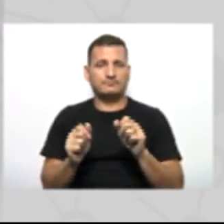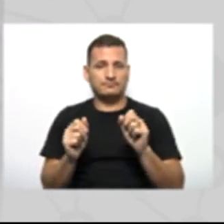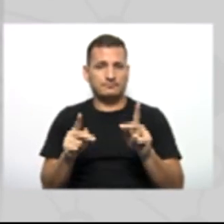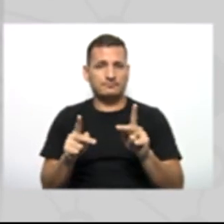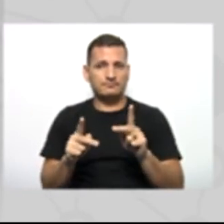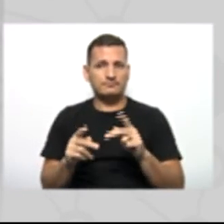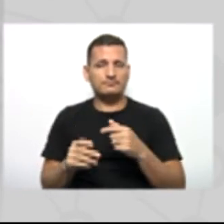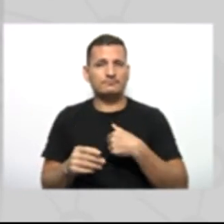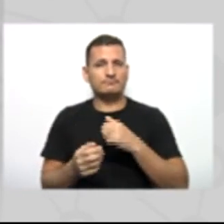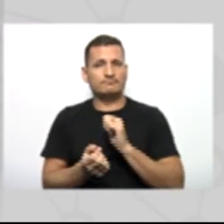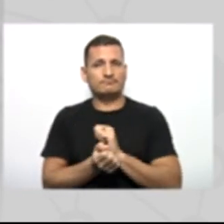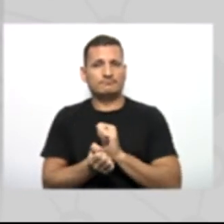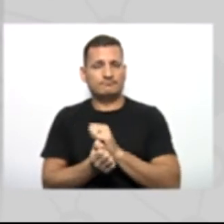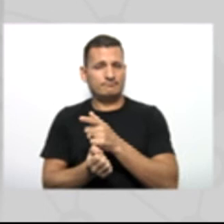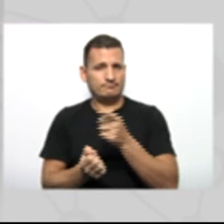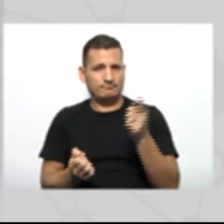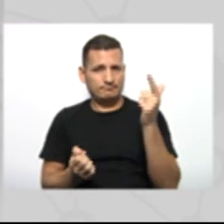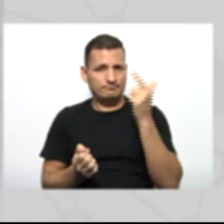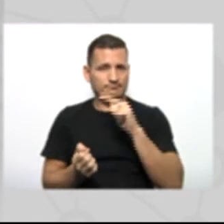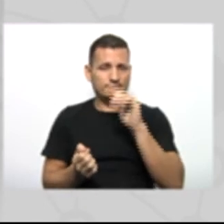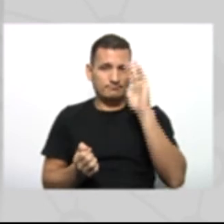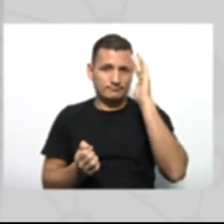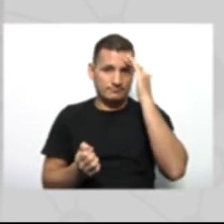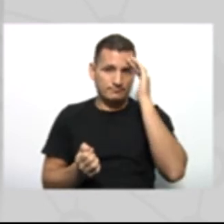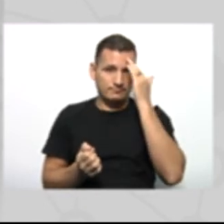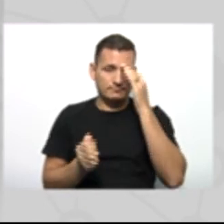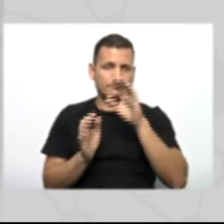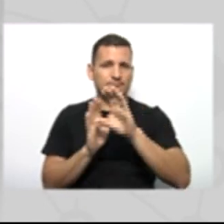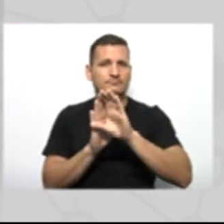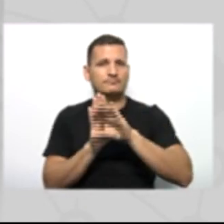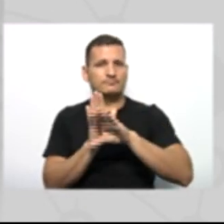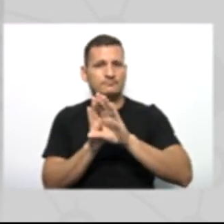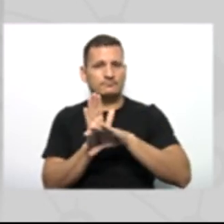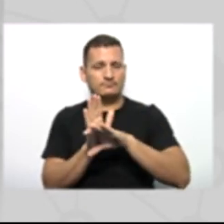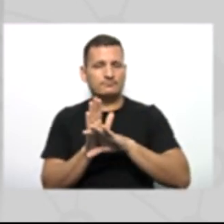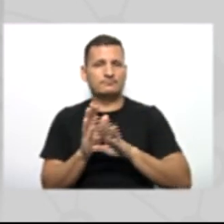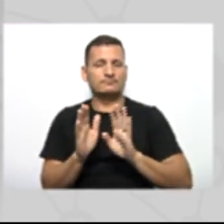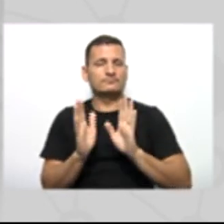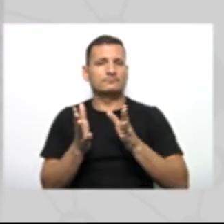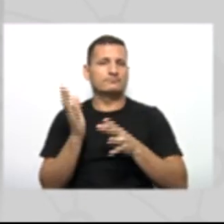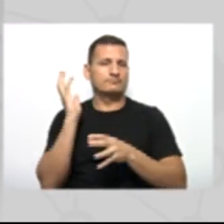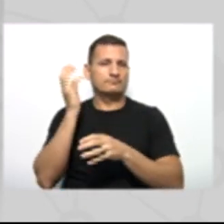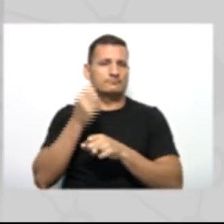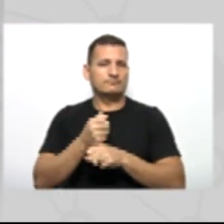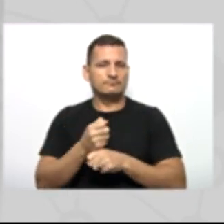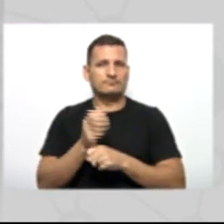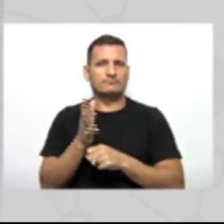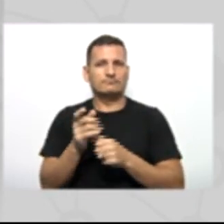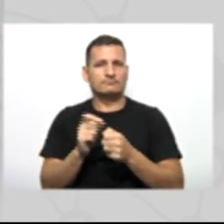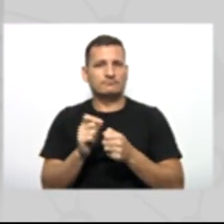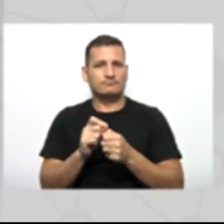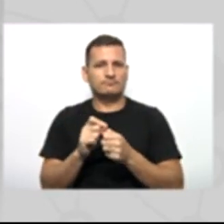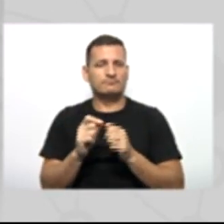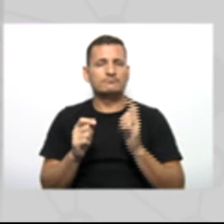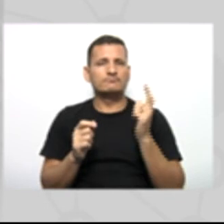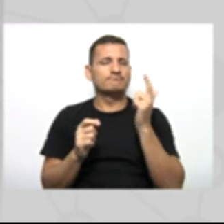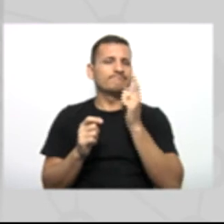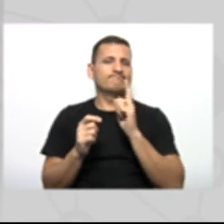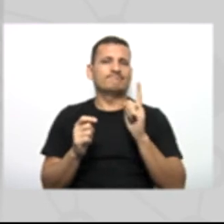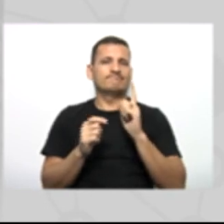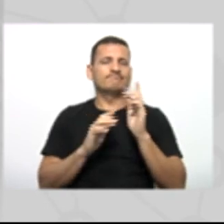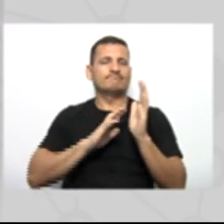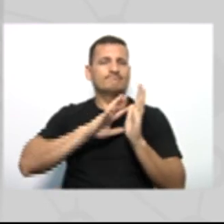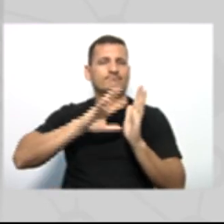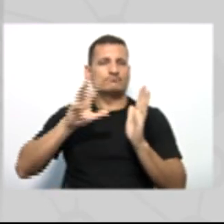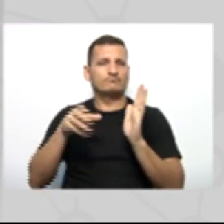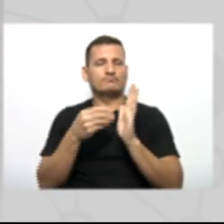espero que vocês tenham conseguido compreender esses conceitos. Nós fizemos essa revisão rápida, não conseguimos abordar todos